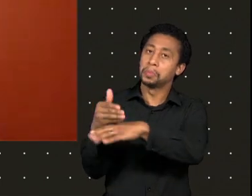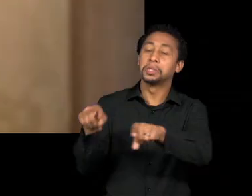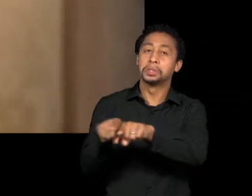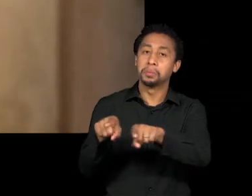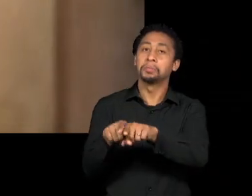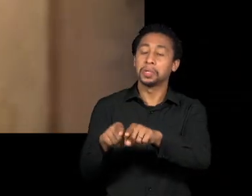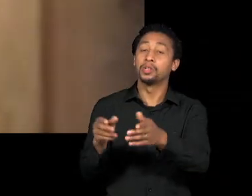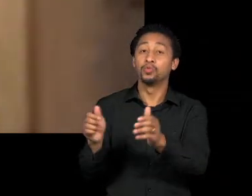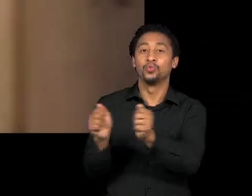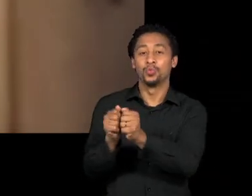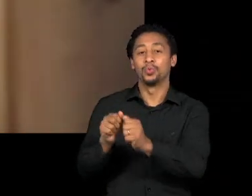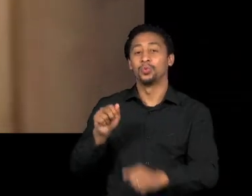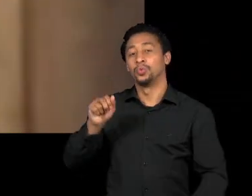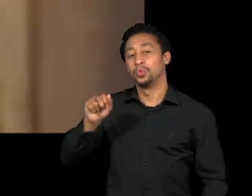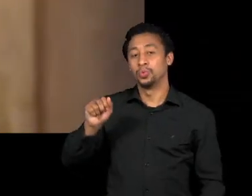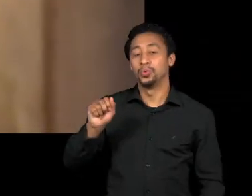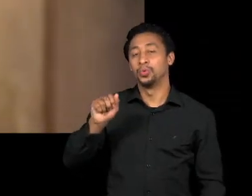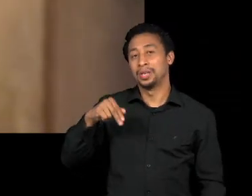ator.